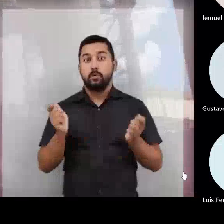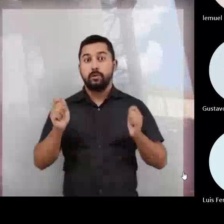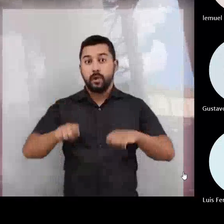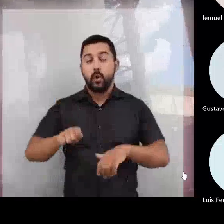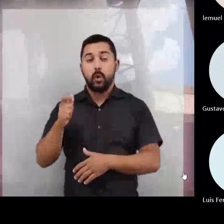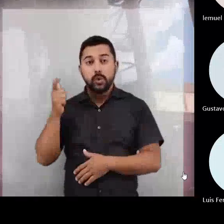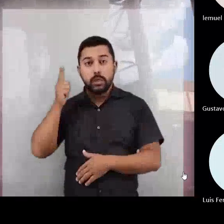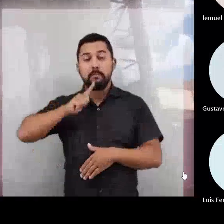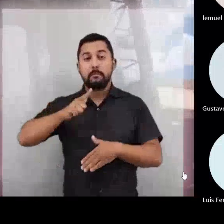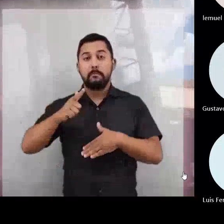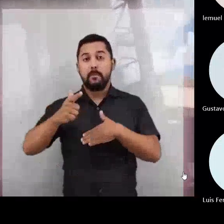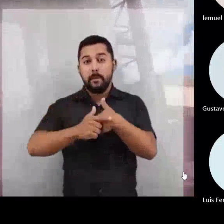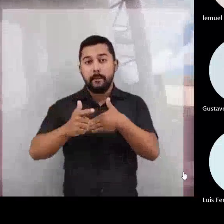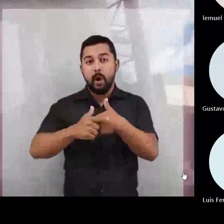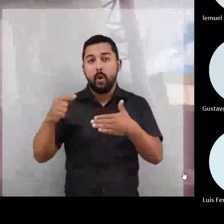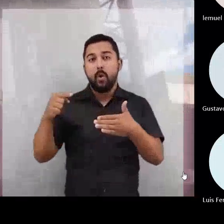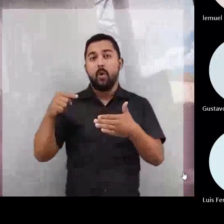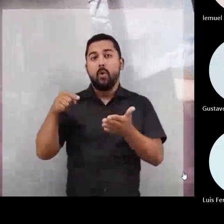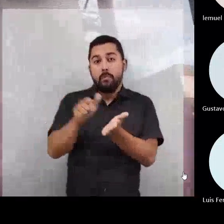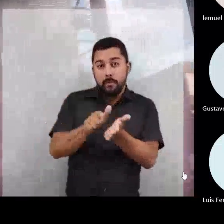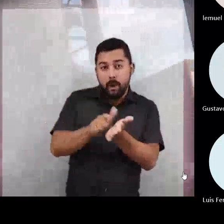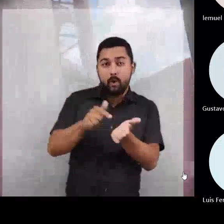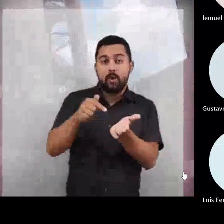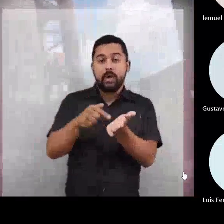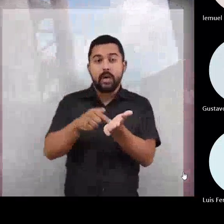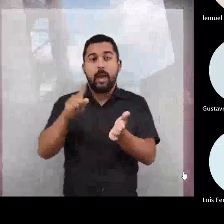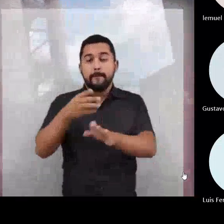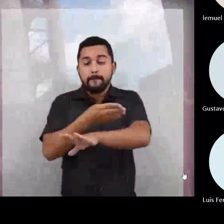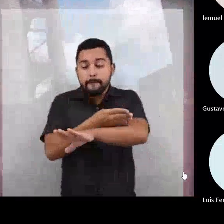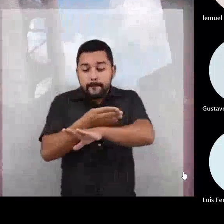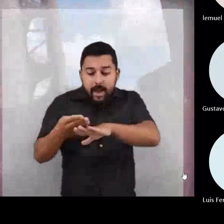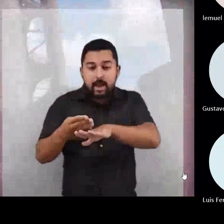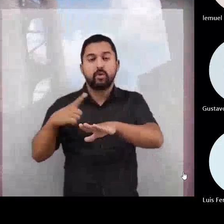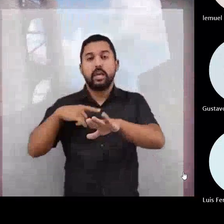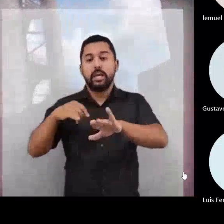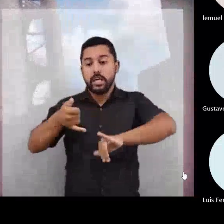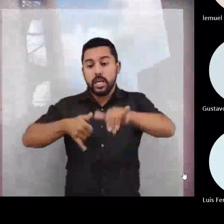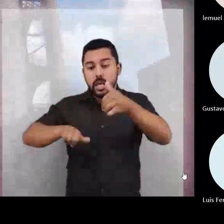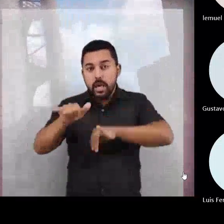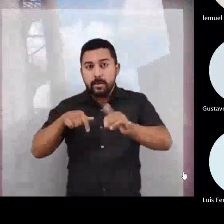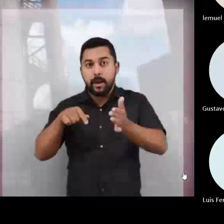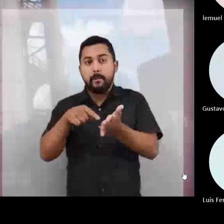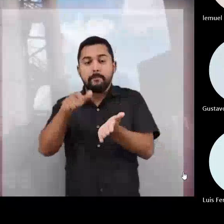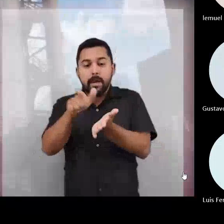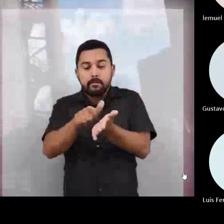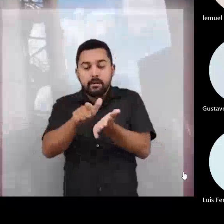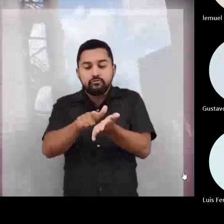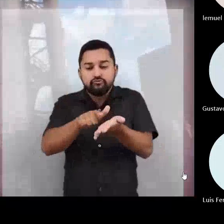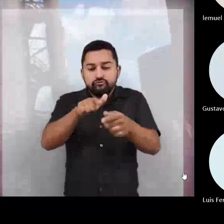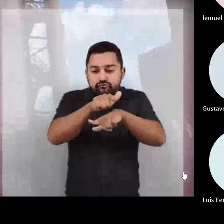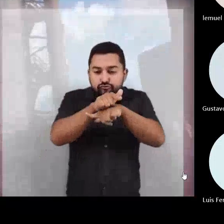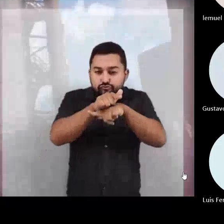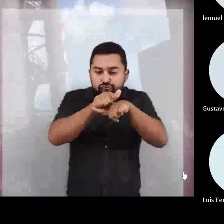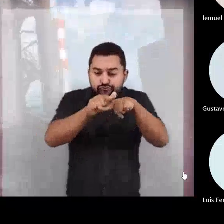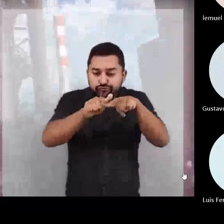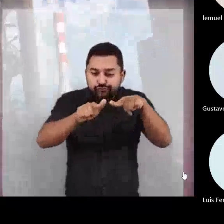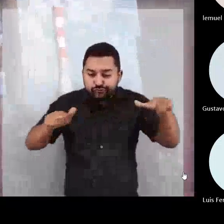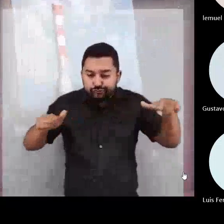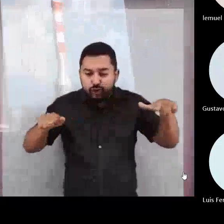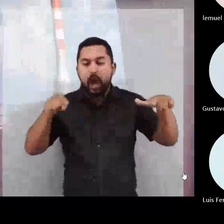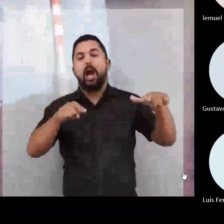Para obter uma celulose cada vez mais branca, ocorre o processo de branqueamento através de um processo químico que permite que a celulose se